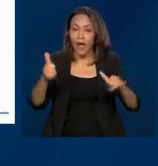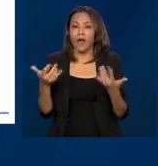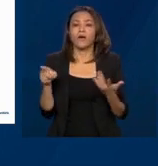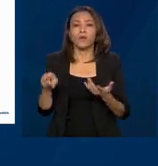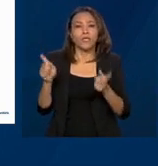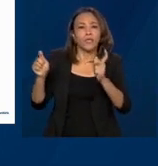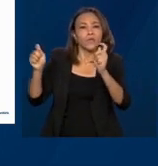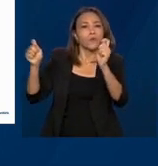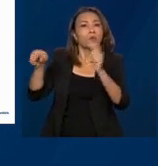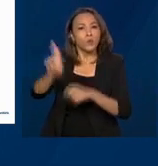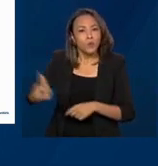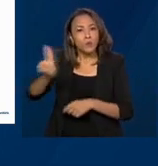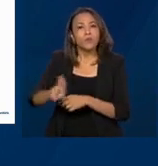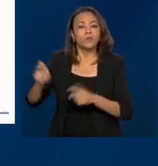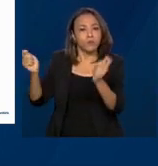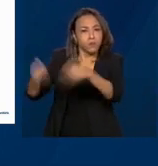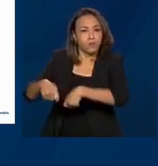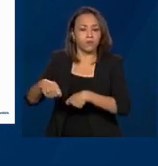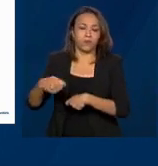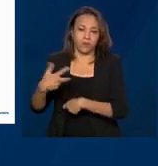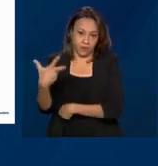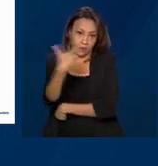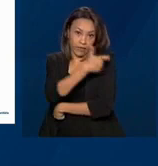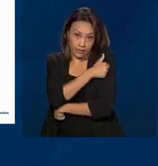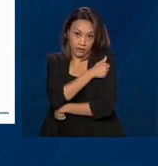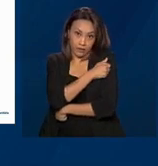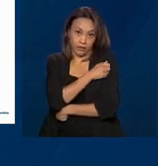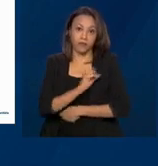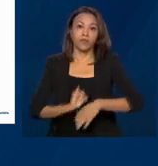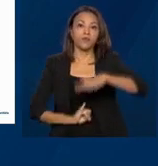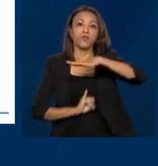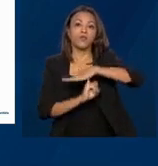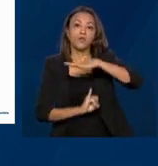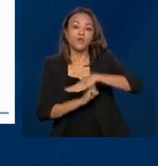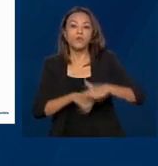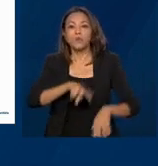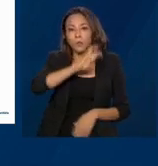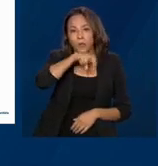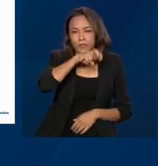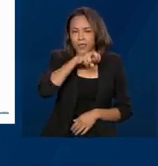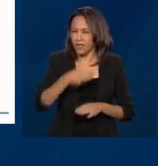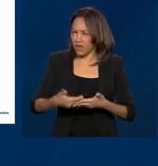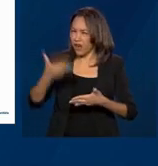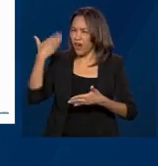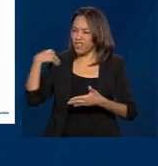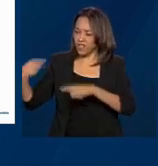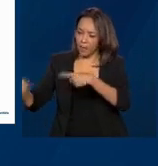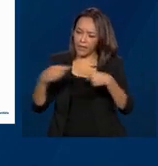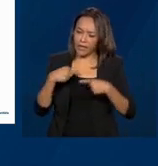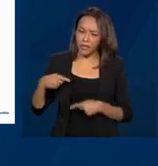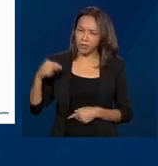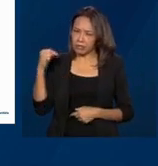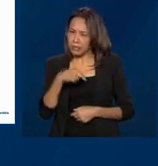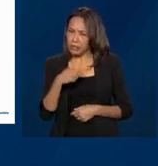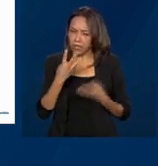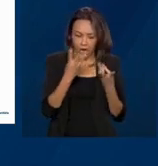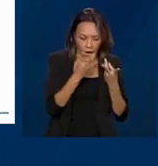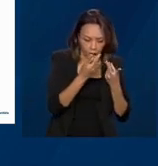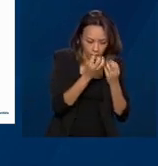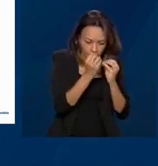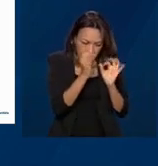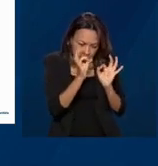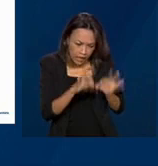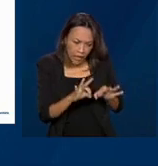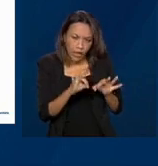Instituto Butantan, quando muita gente começou a debater aquele resultado, se aquilo tinha sido calculado certo ou